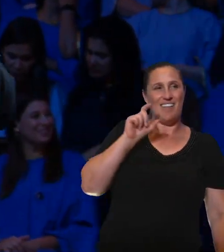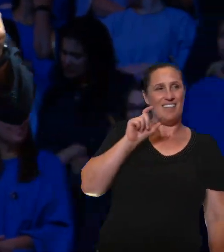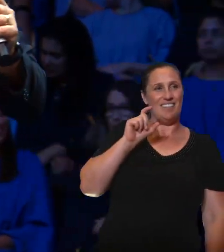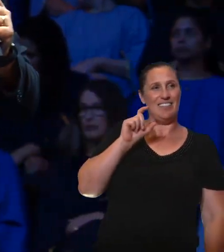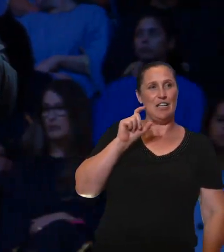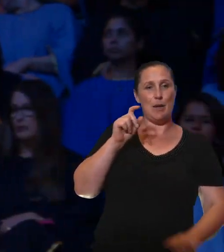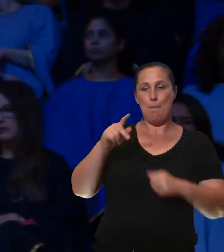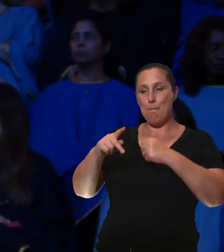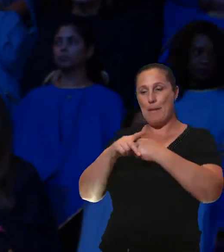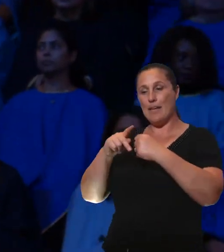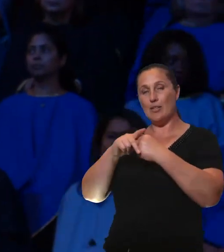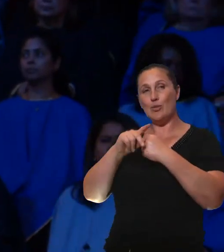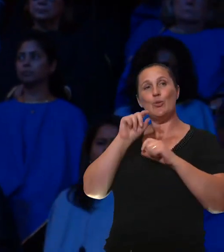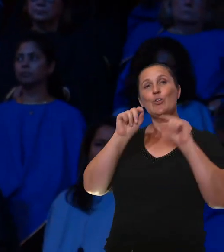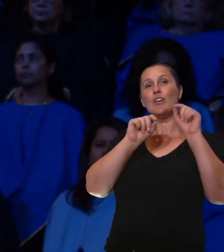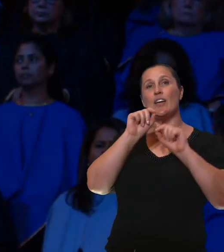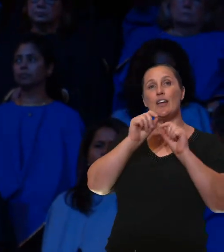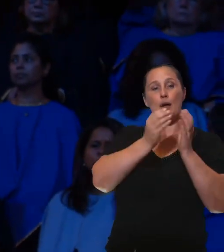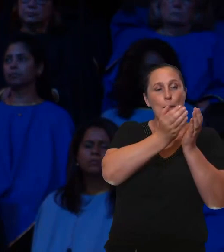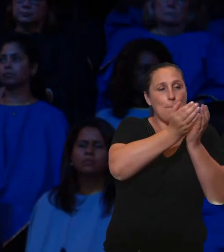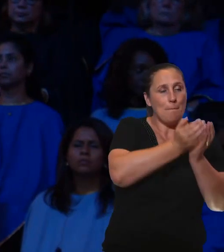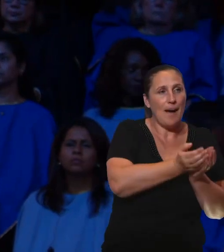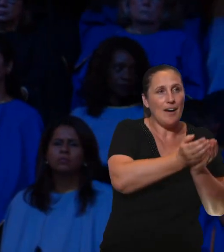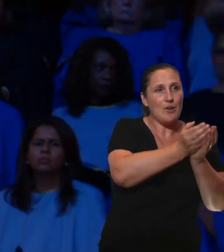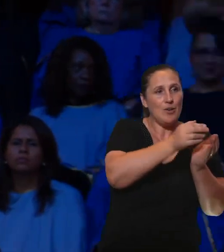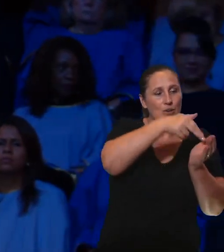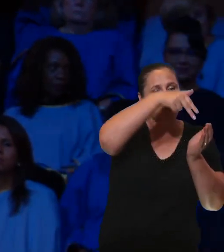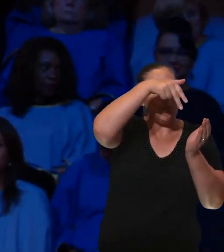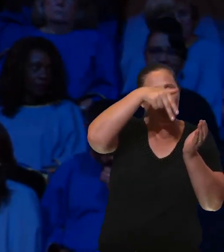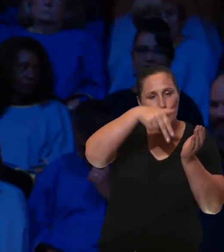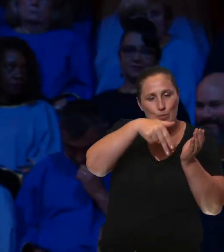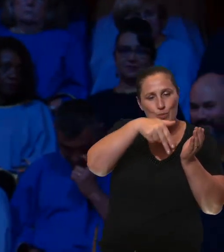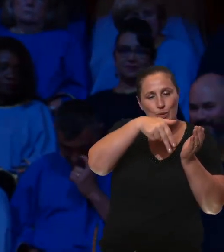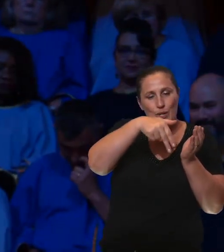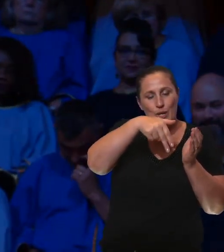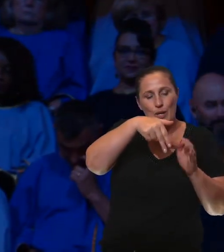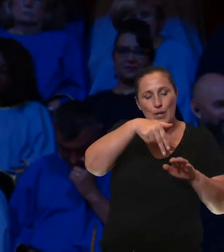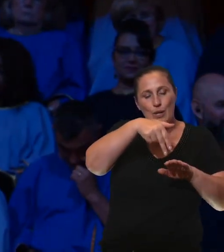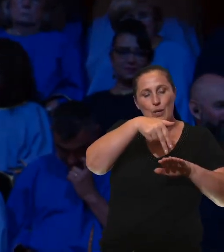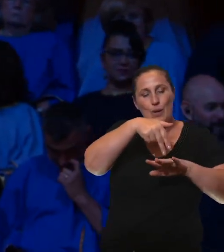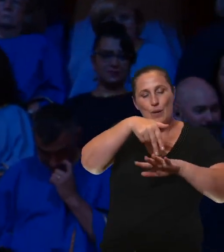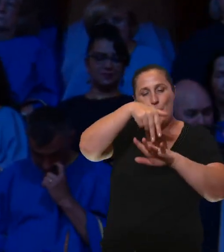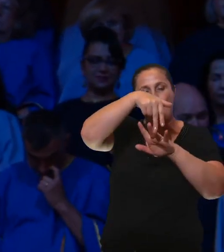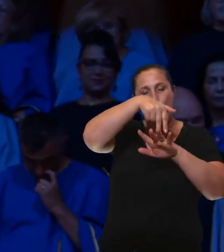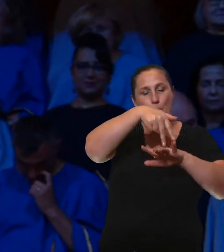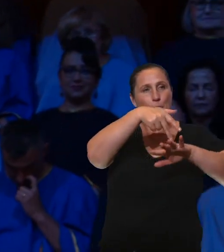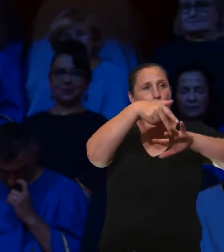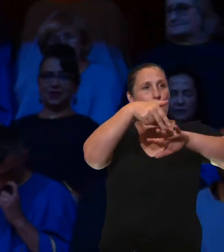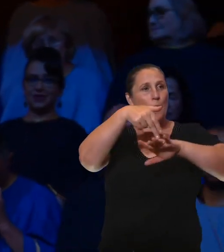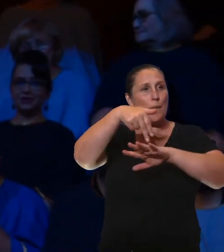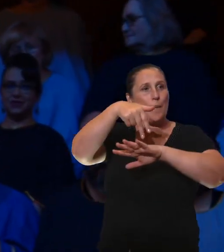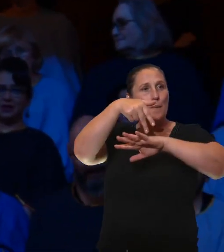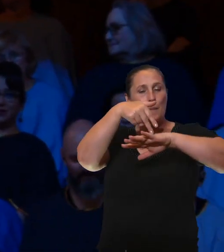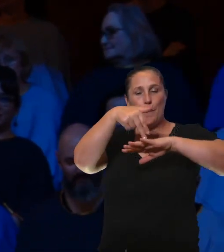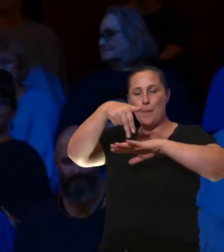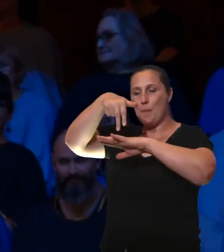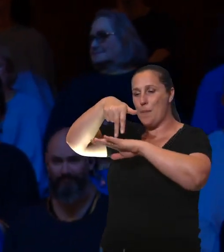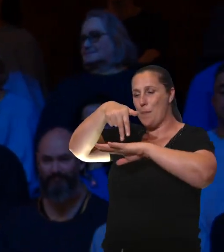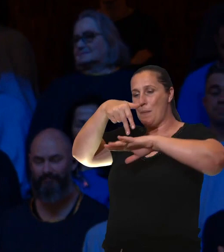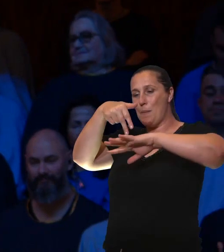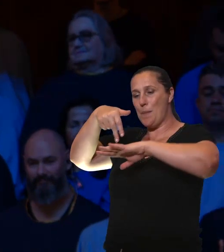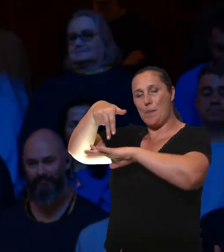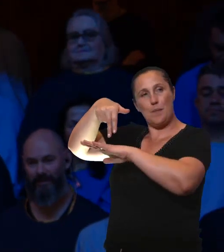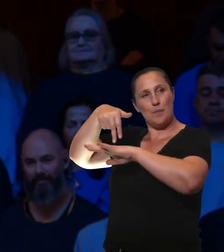então faz o quê? Sai do barco e começa a andar sobre